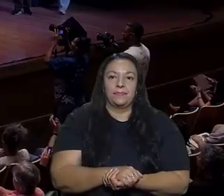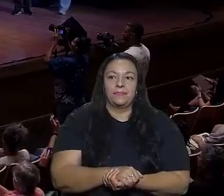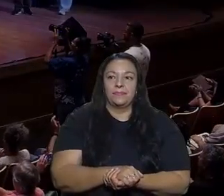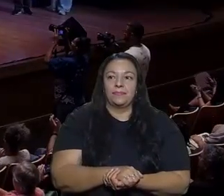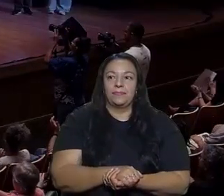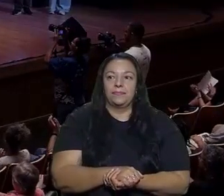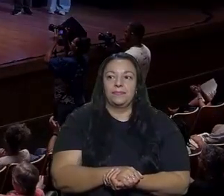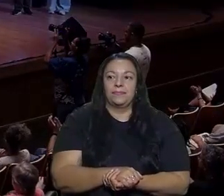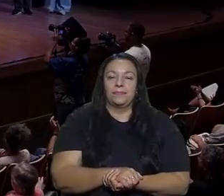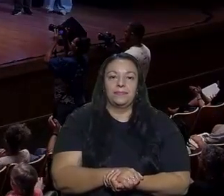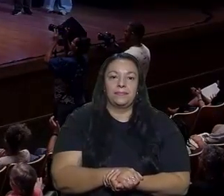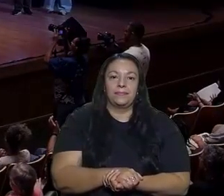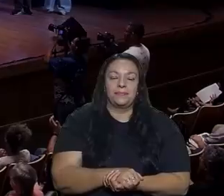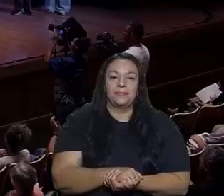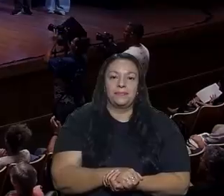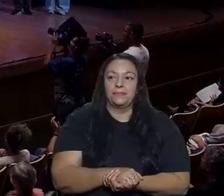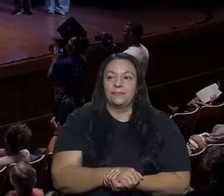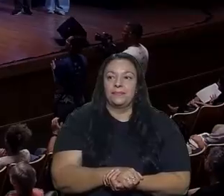fala.